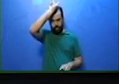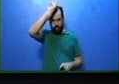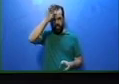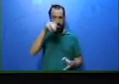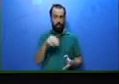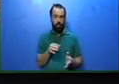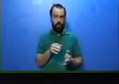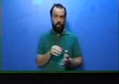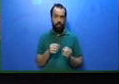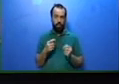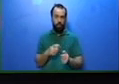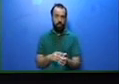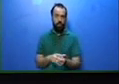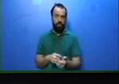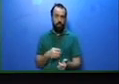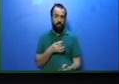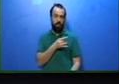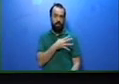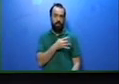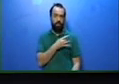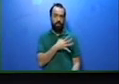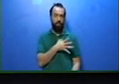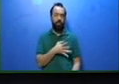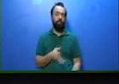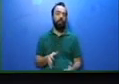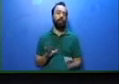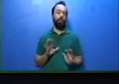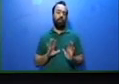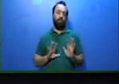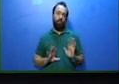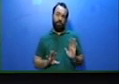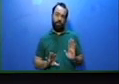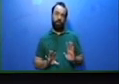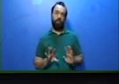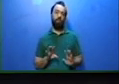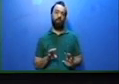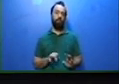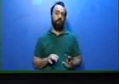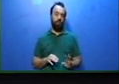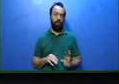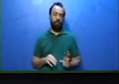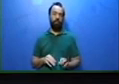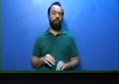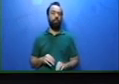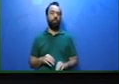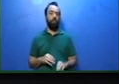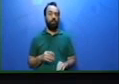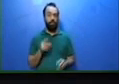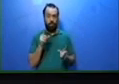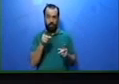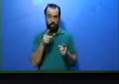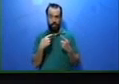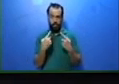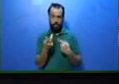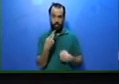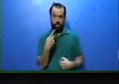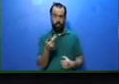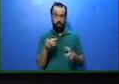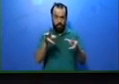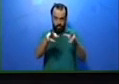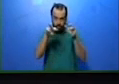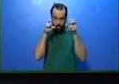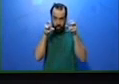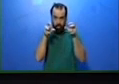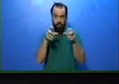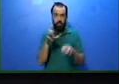quis fugir daquela situação. Não está escrito nitidamente aqui, mas nos dá a entender